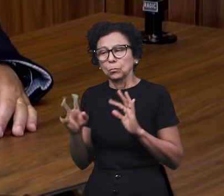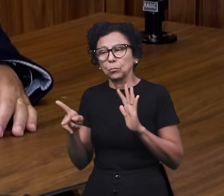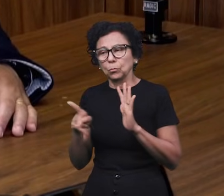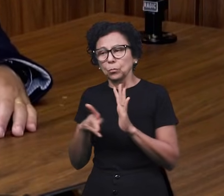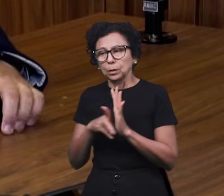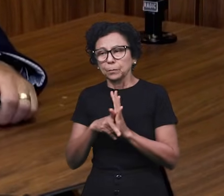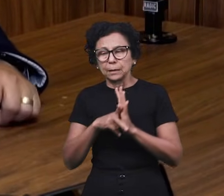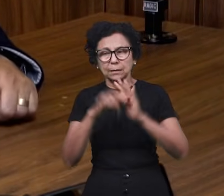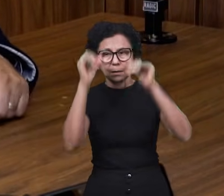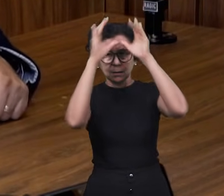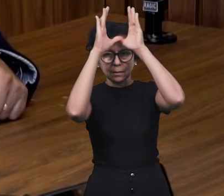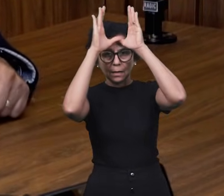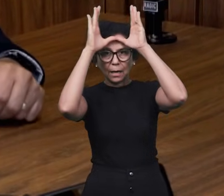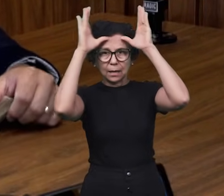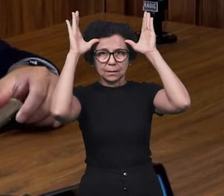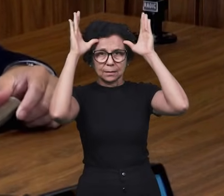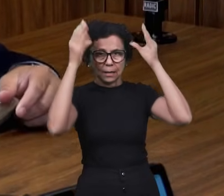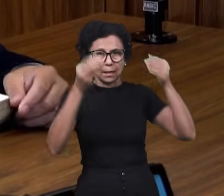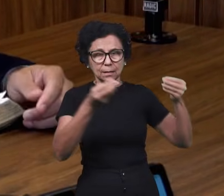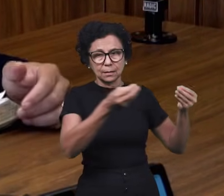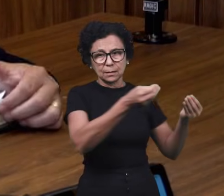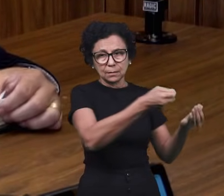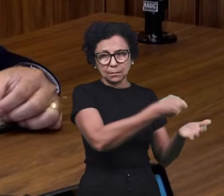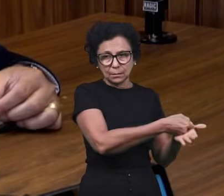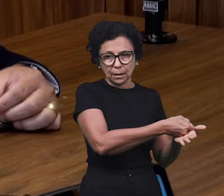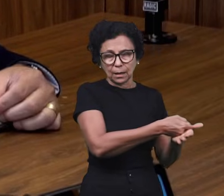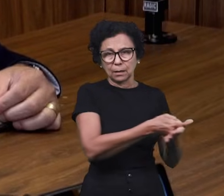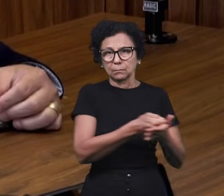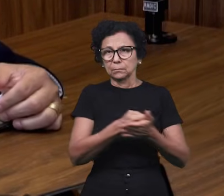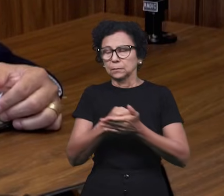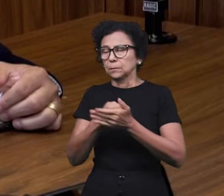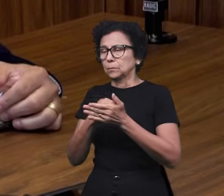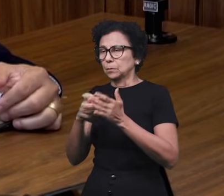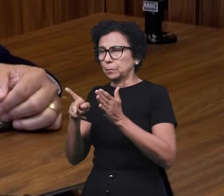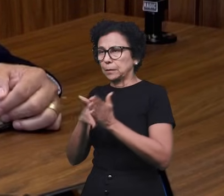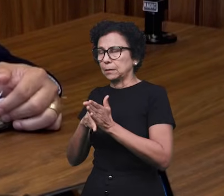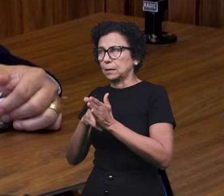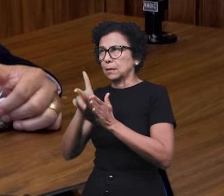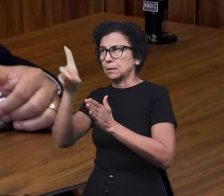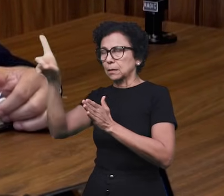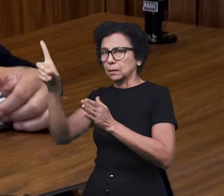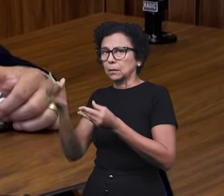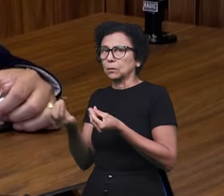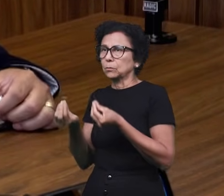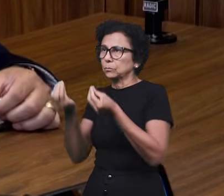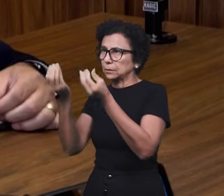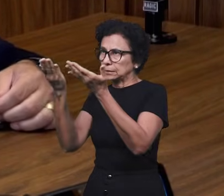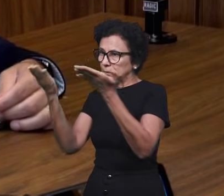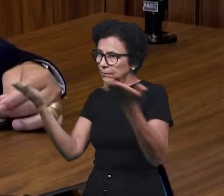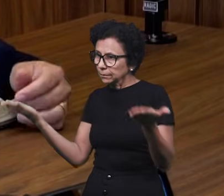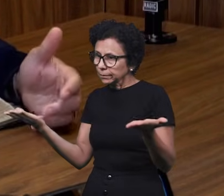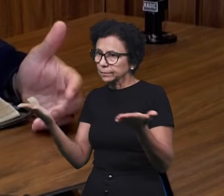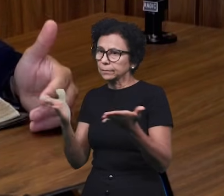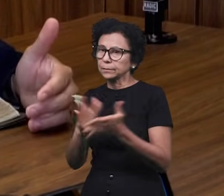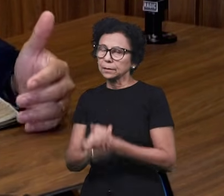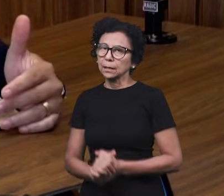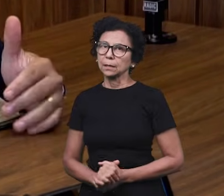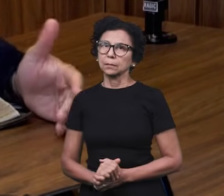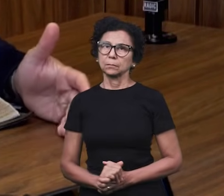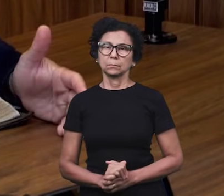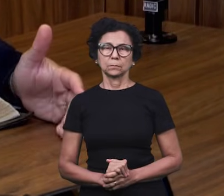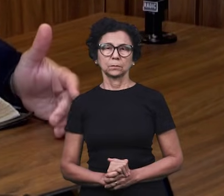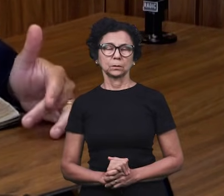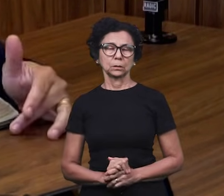dai a Deus o que é de Deus. Então nós realmente temos que exercer a nossa cidadania, pagar os nossos impostos, é o